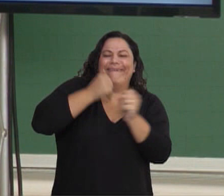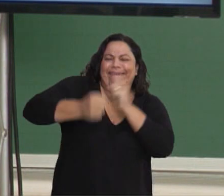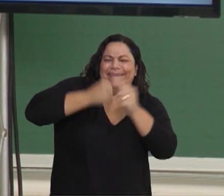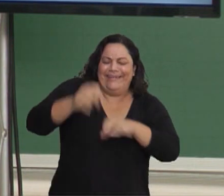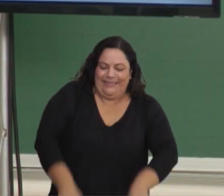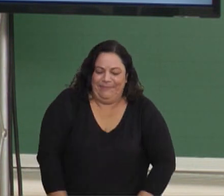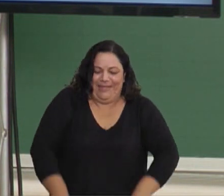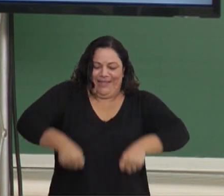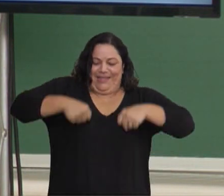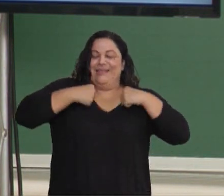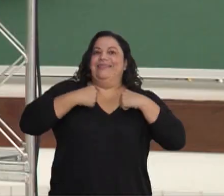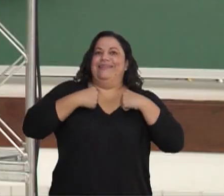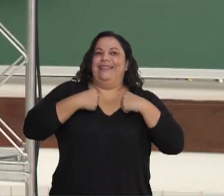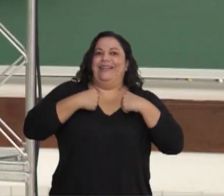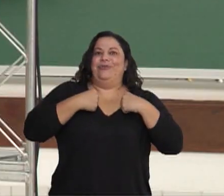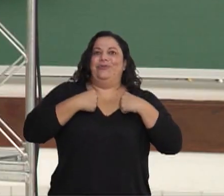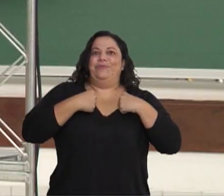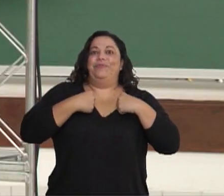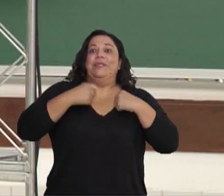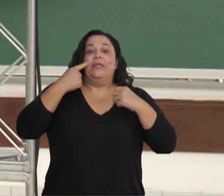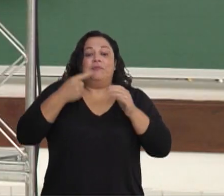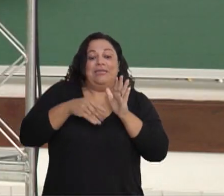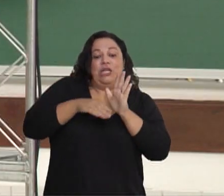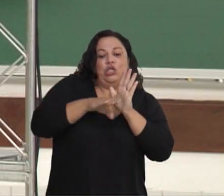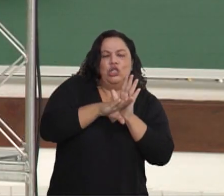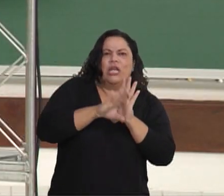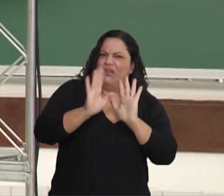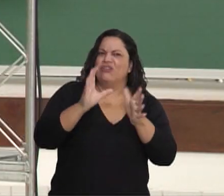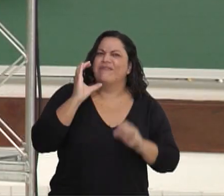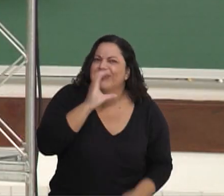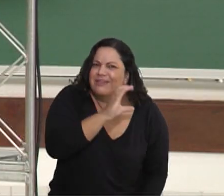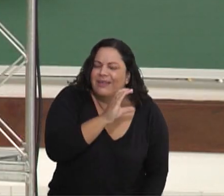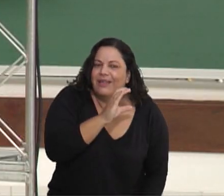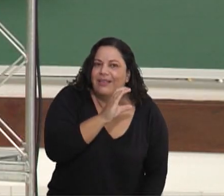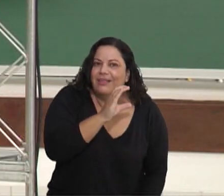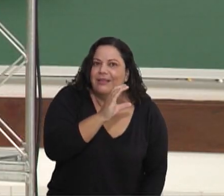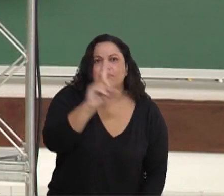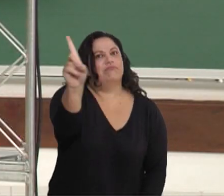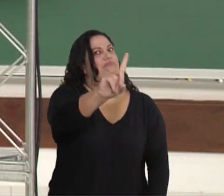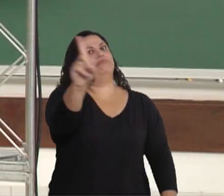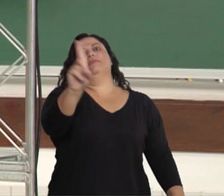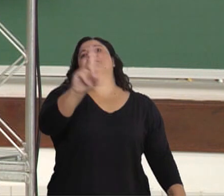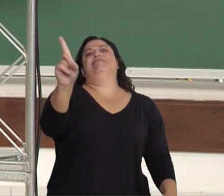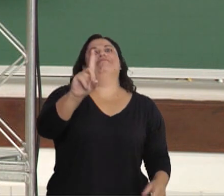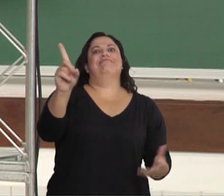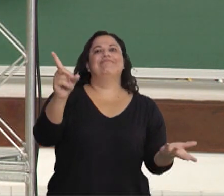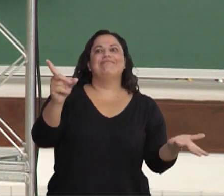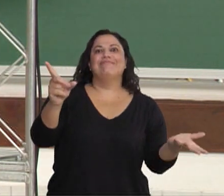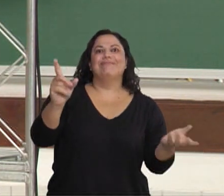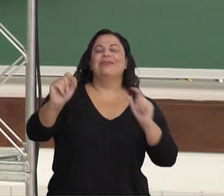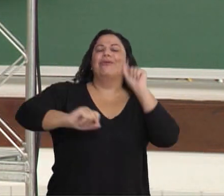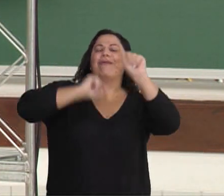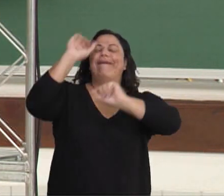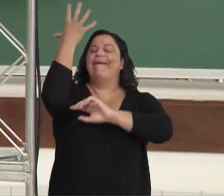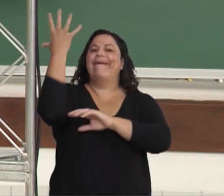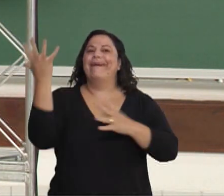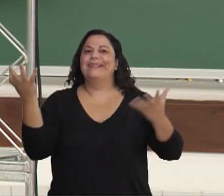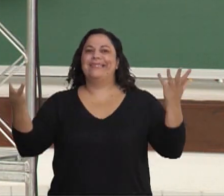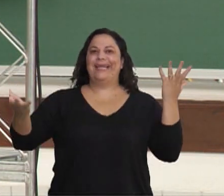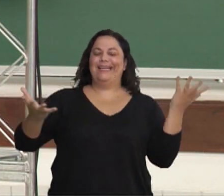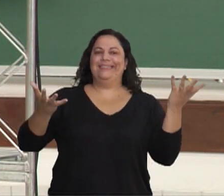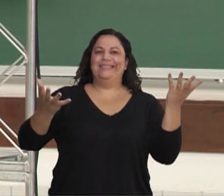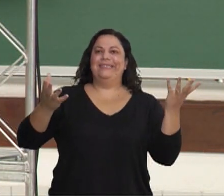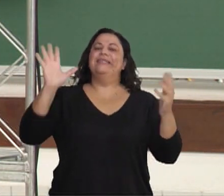cobertas. Mas assim, quando você chega lá, já vai estar aquecido? Não, não vai. O que acontece? Então, você